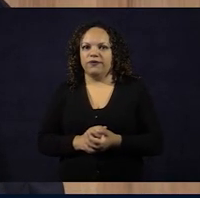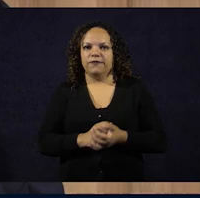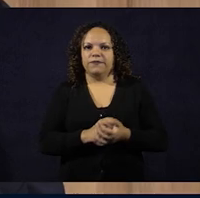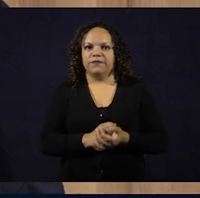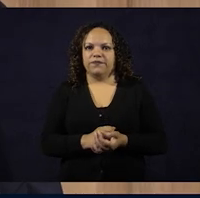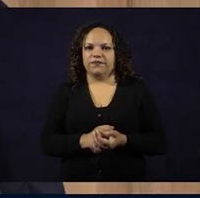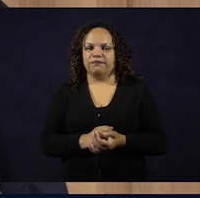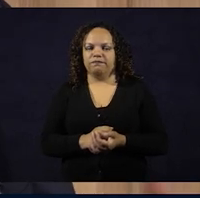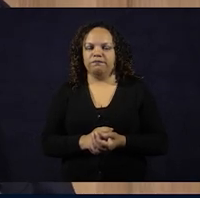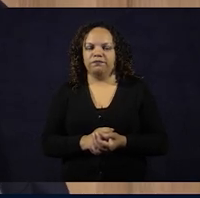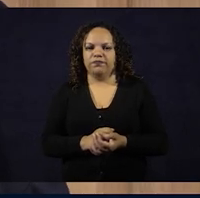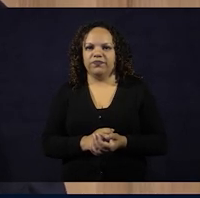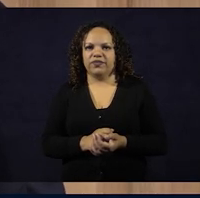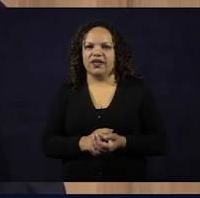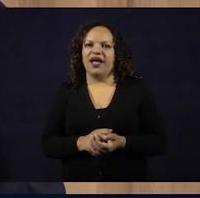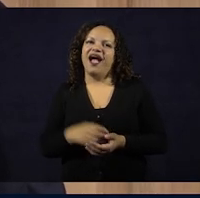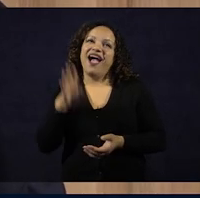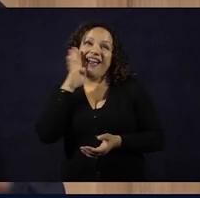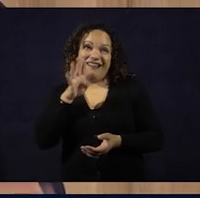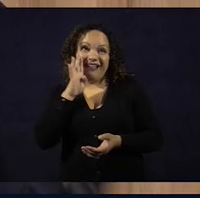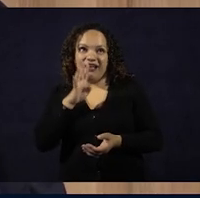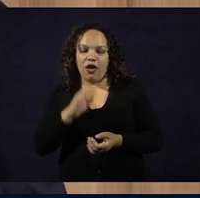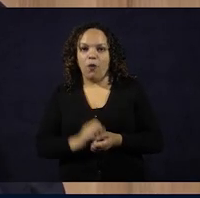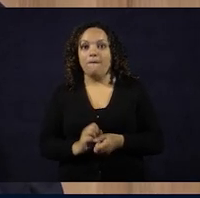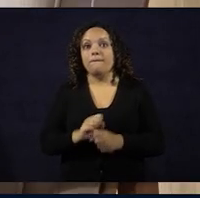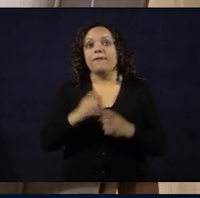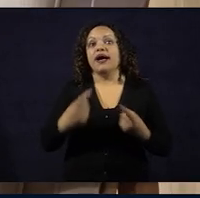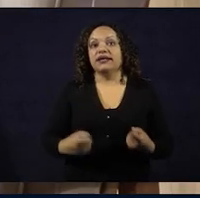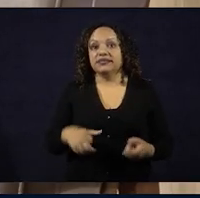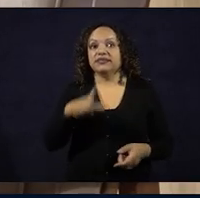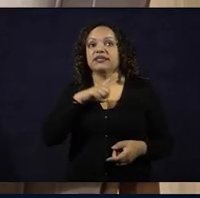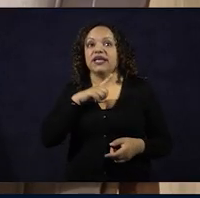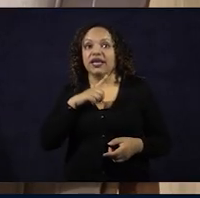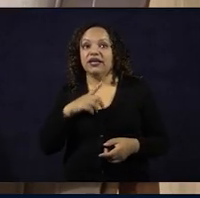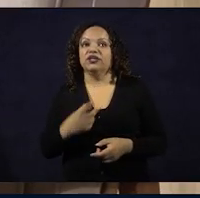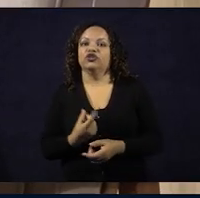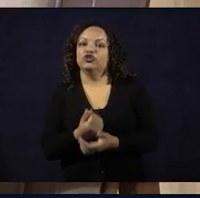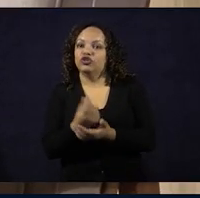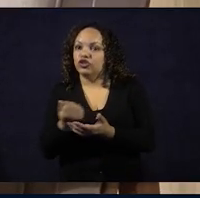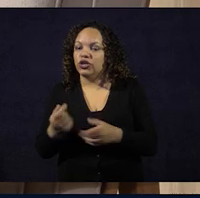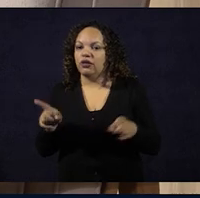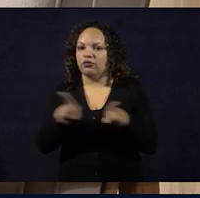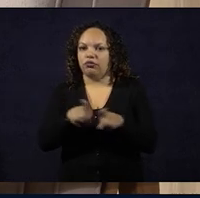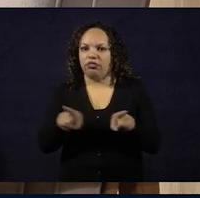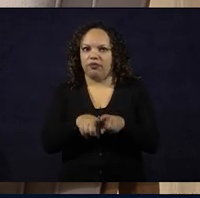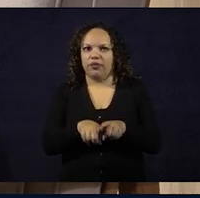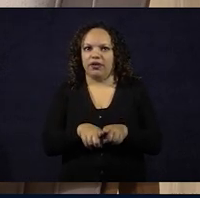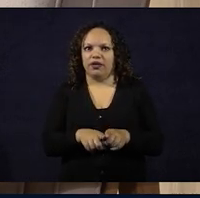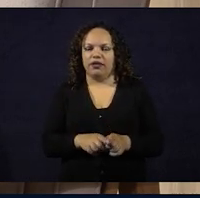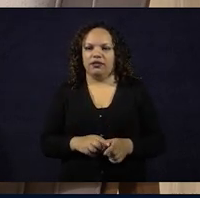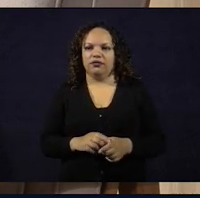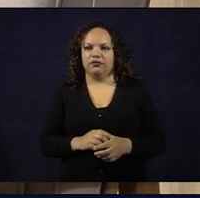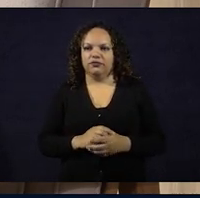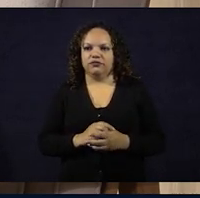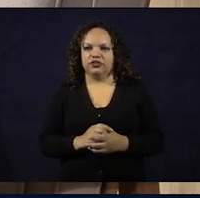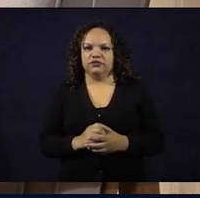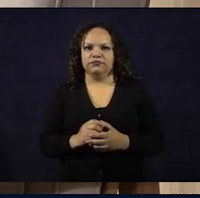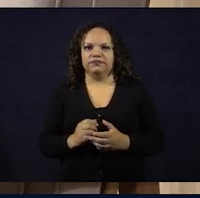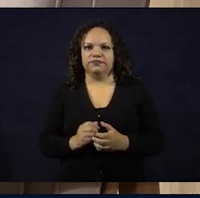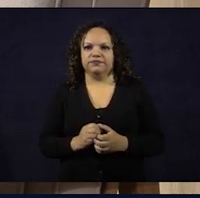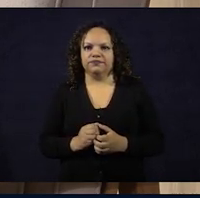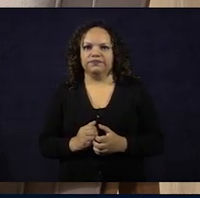então não é a gente faz fica legal mas dá dinheiro também né Gilberto fala um pouquinho que como é que vocês têm feito essa